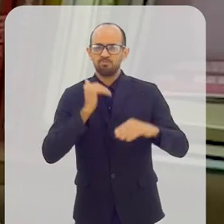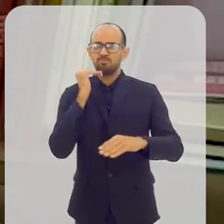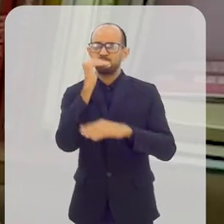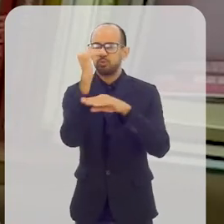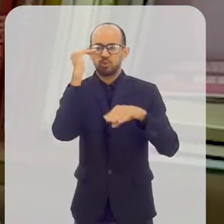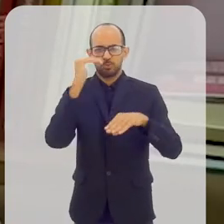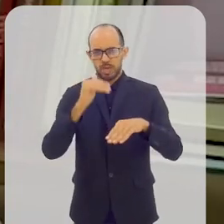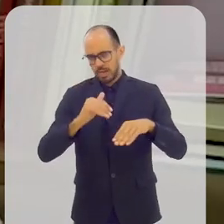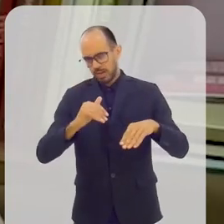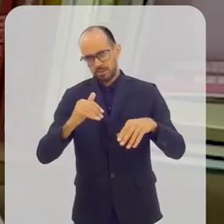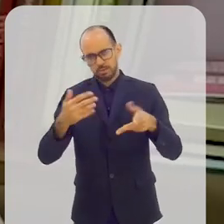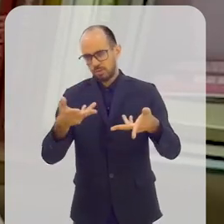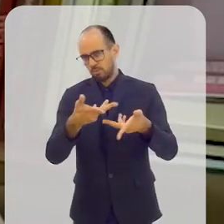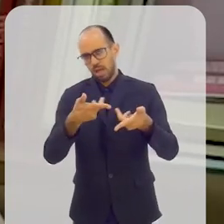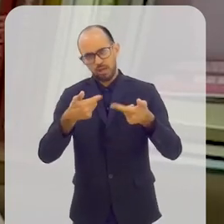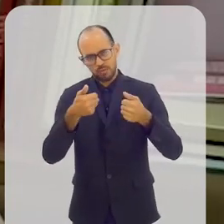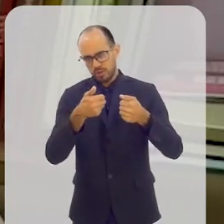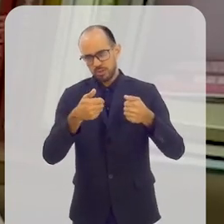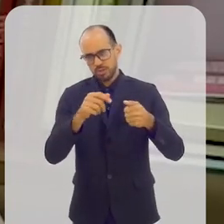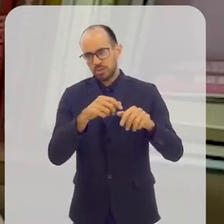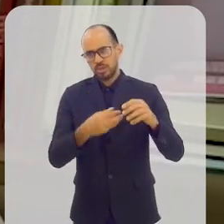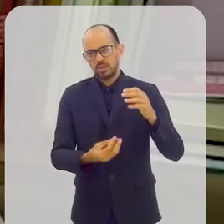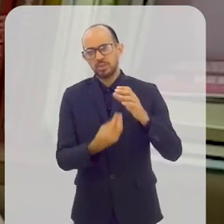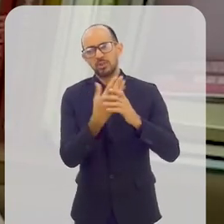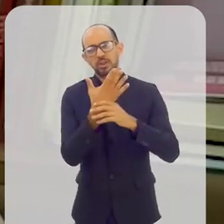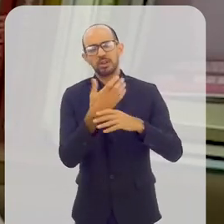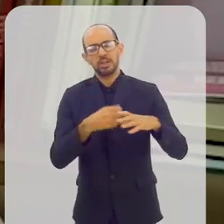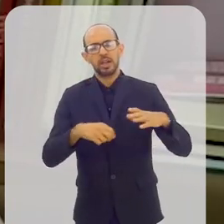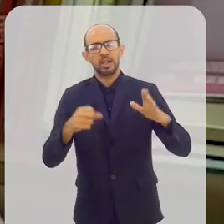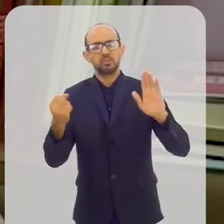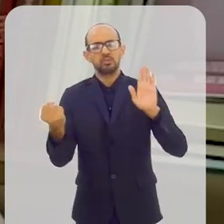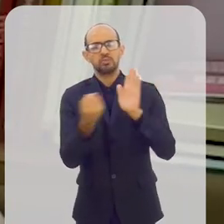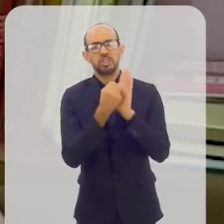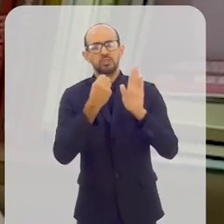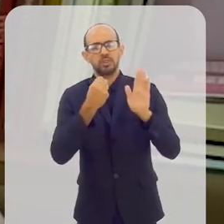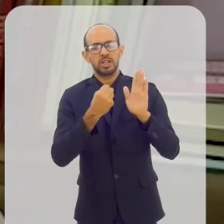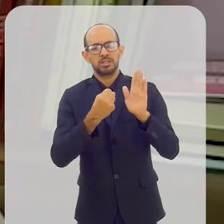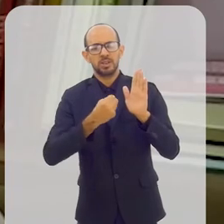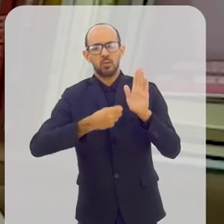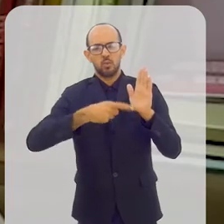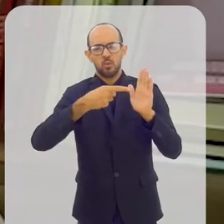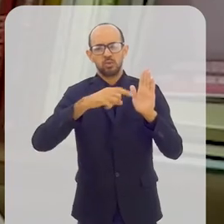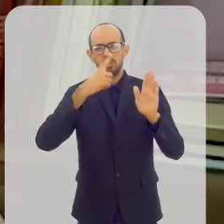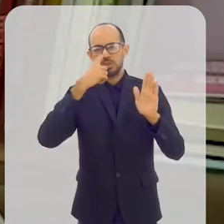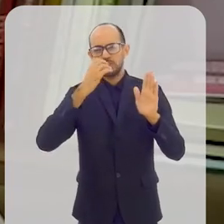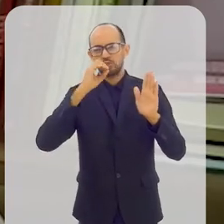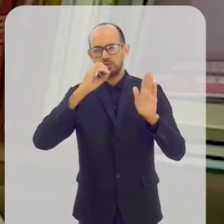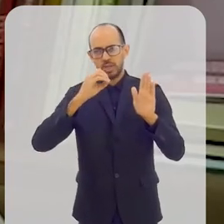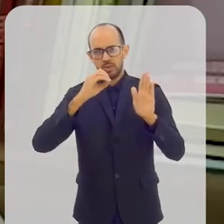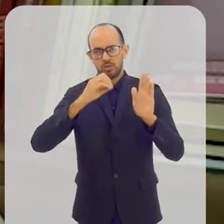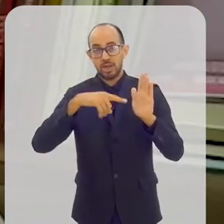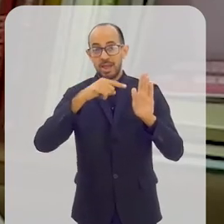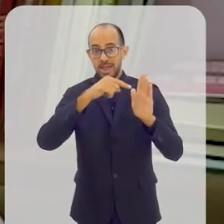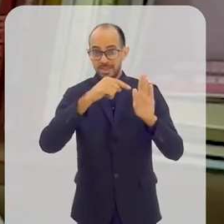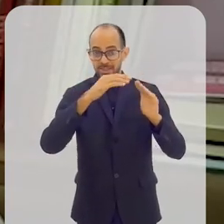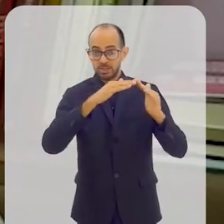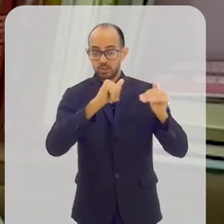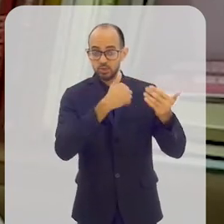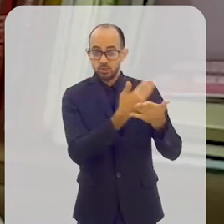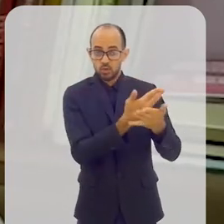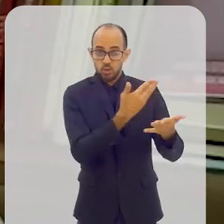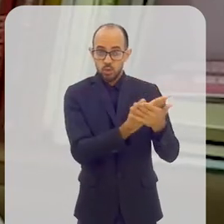excelência. E resolveu ser certificada Lixo Zero. E essa escola passou por uma